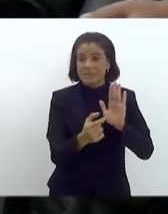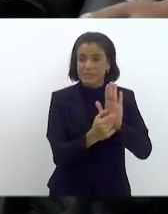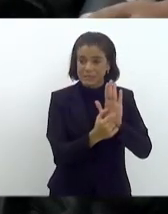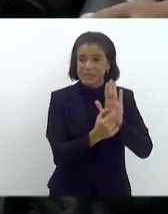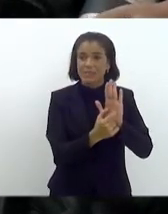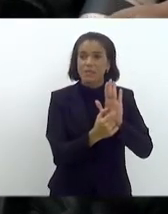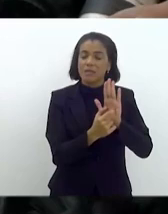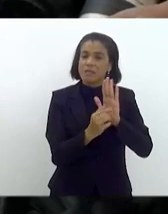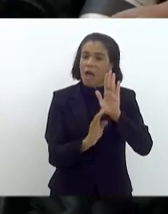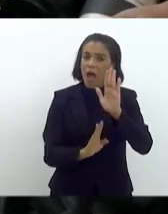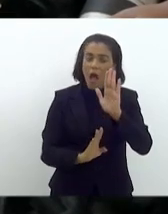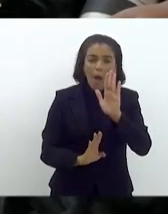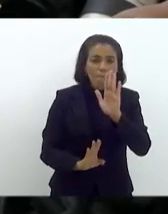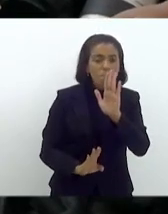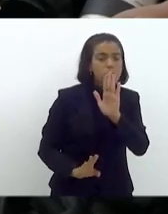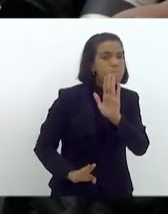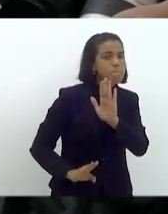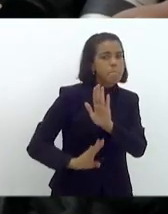tá dando saltos